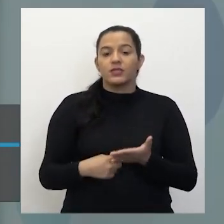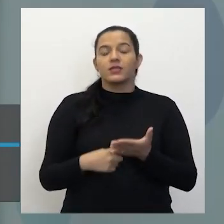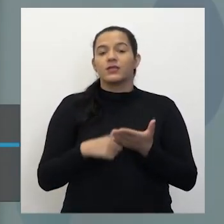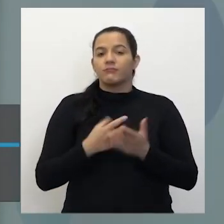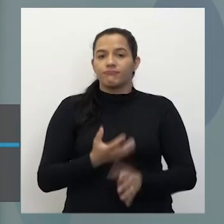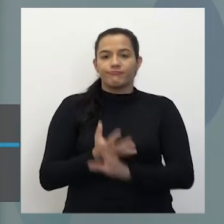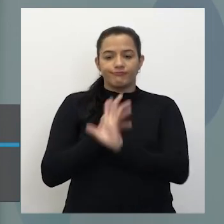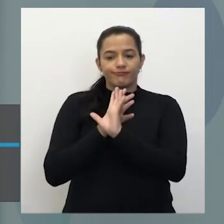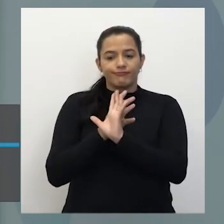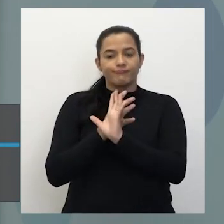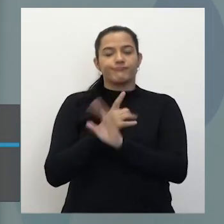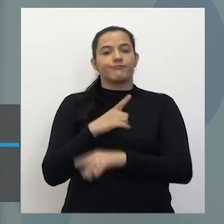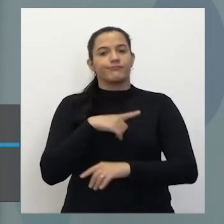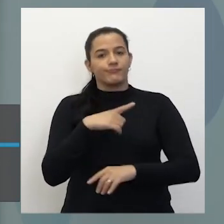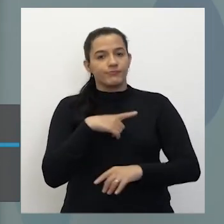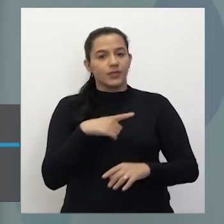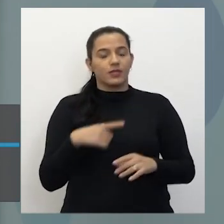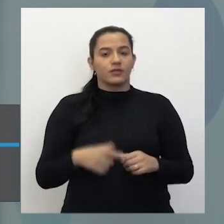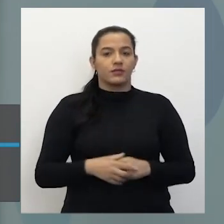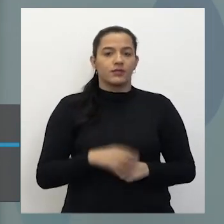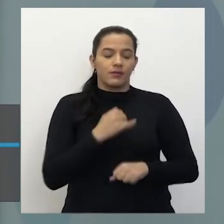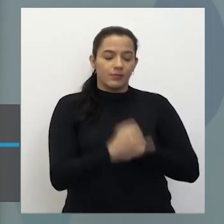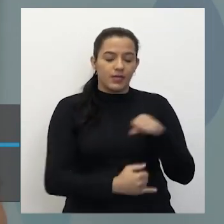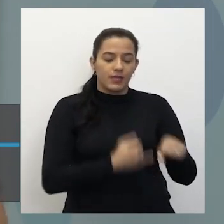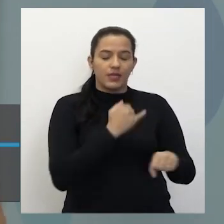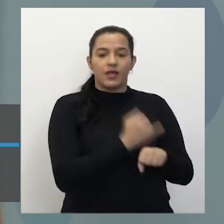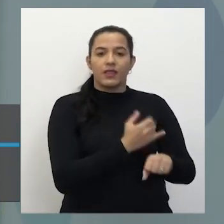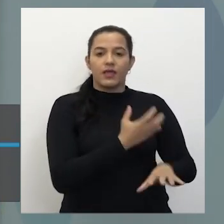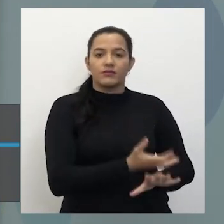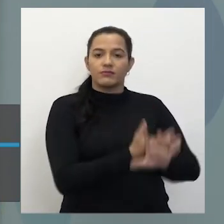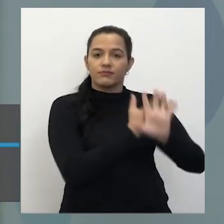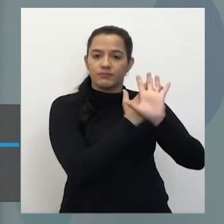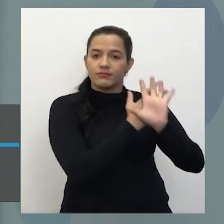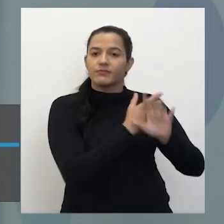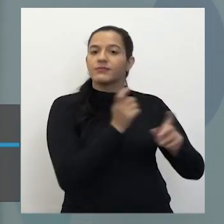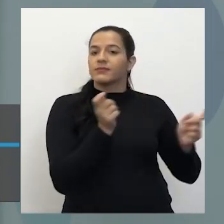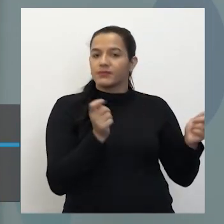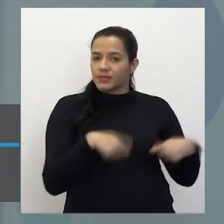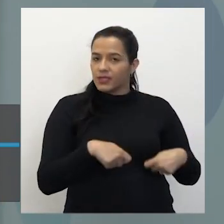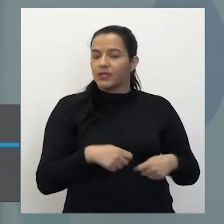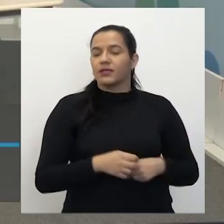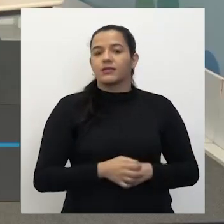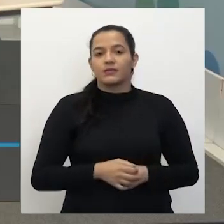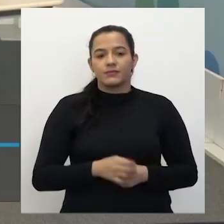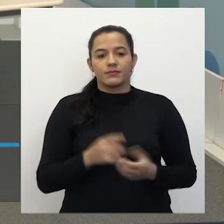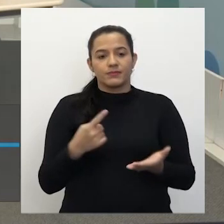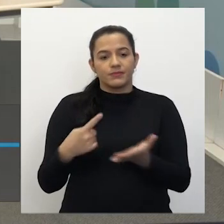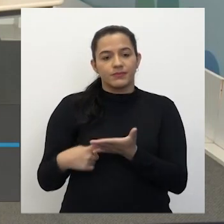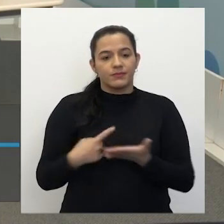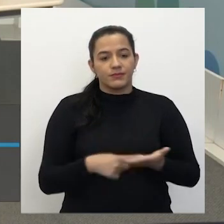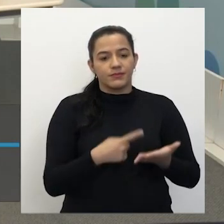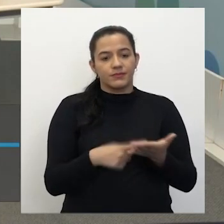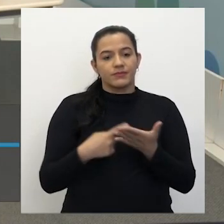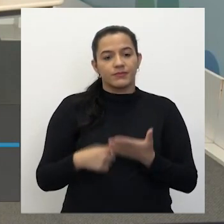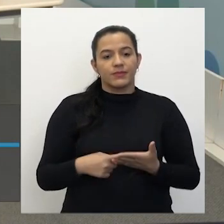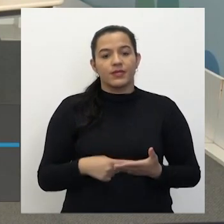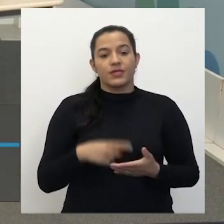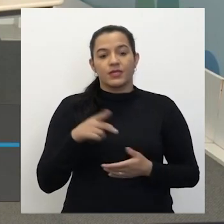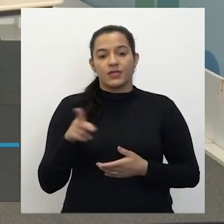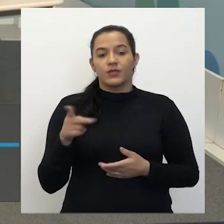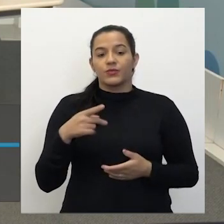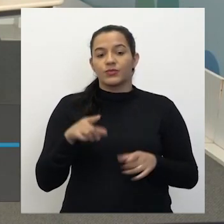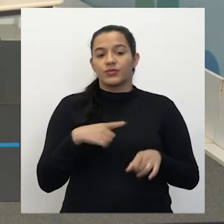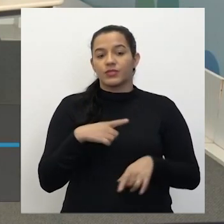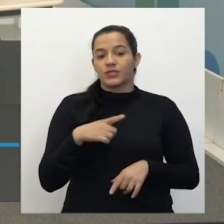vocês poderem fazer isso. Dá para fazer, é possível, através de lives, dá para organizar isso. O Eric está dizendo que está fazendo na escola dele. Uau,